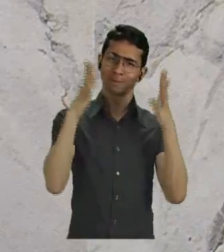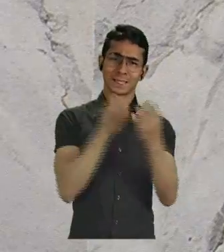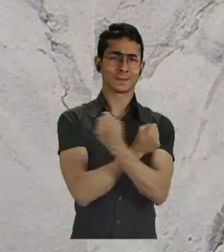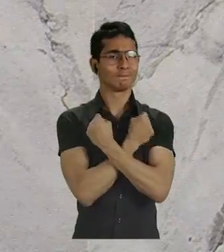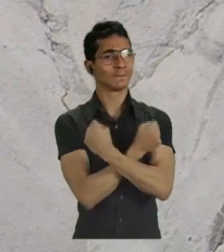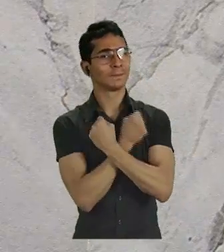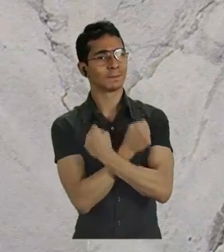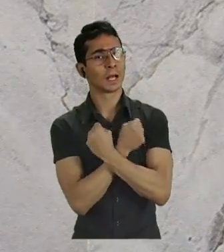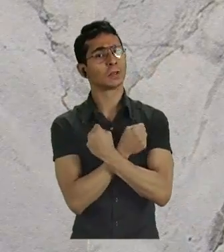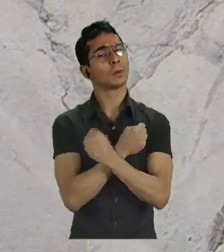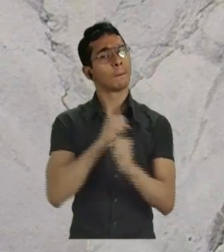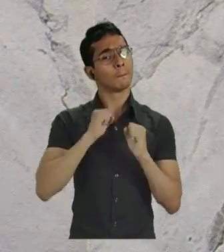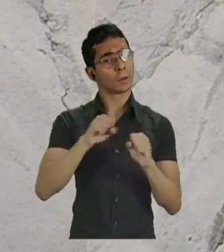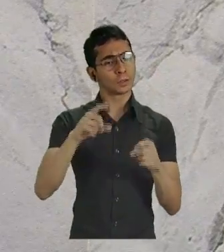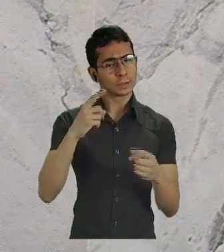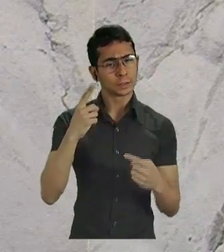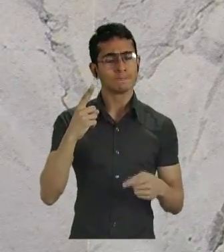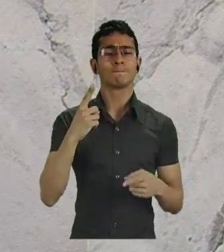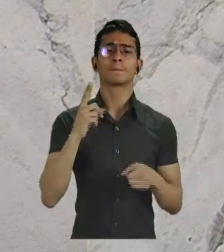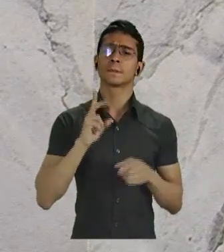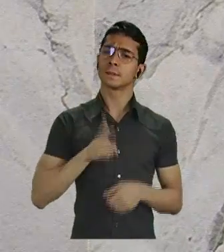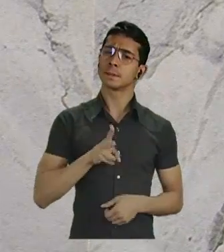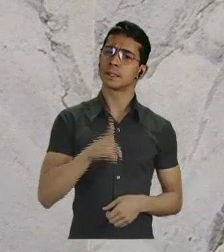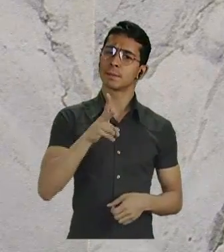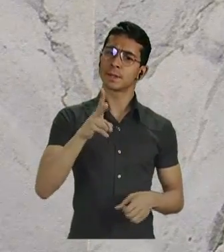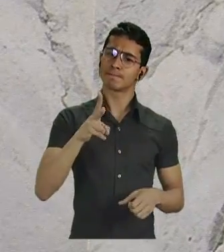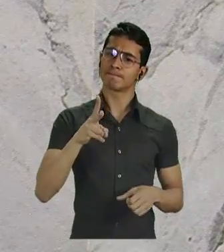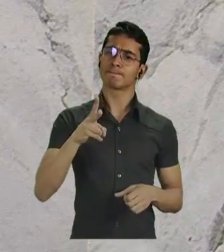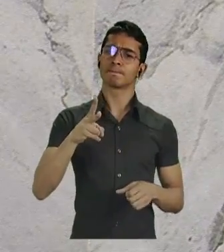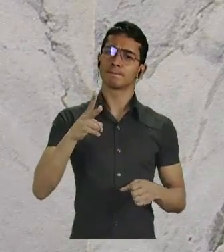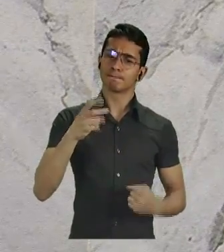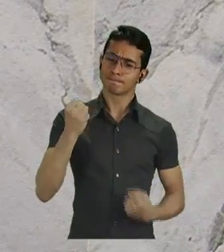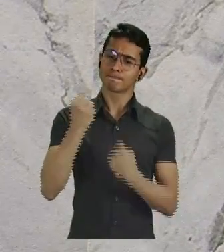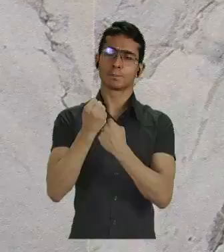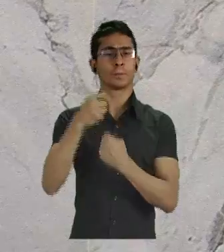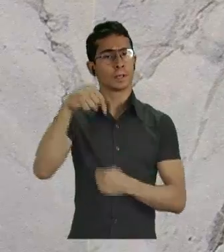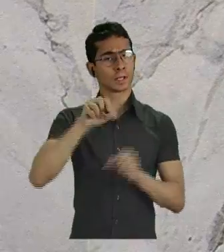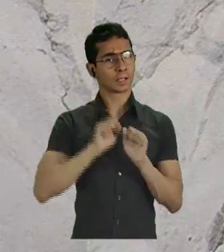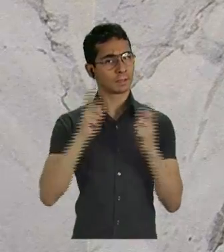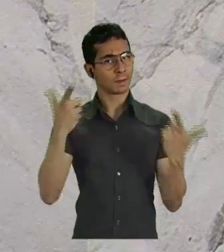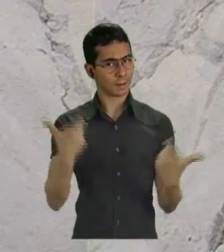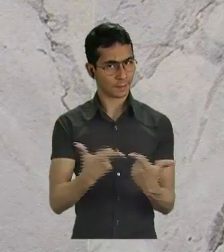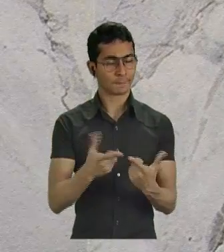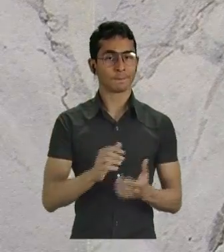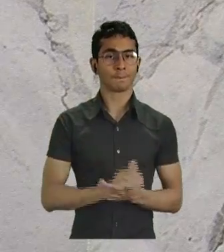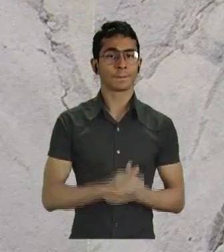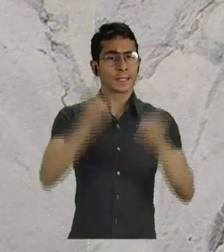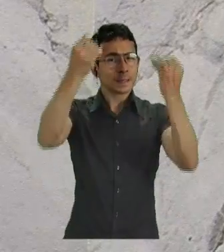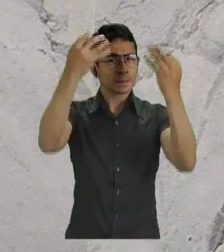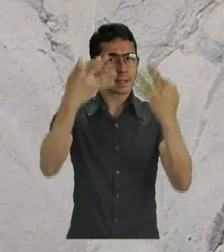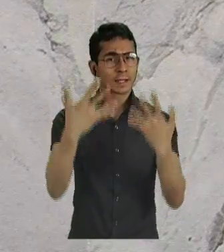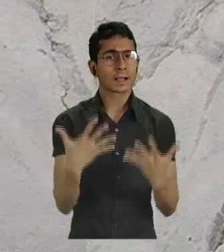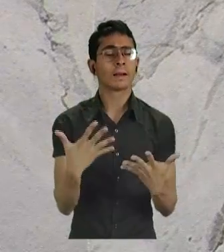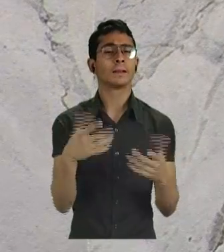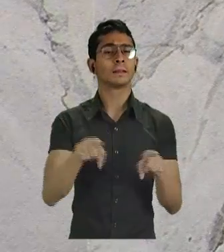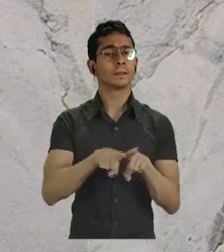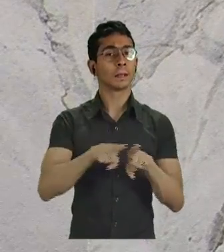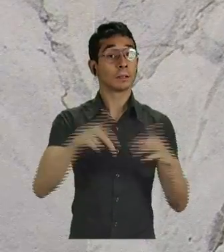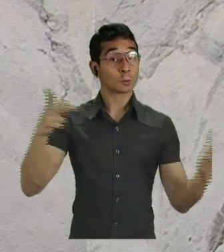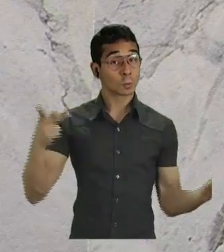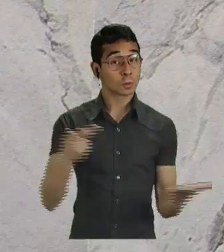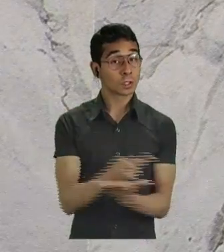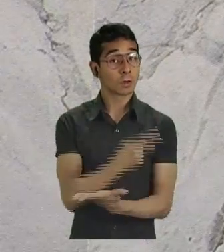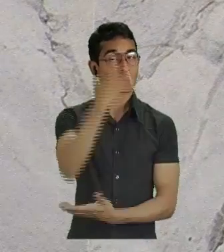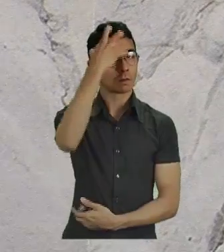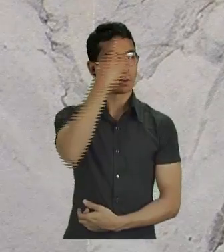contando sempre conosco aqui na assembléia legislativa que antes de falar também sobre uma ocorrência muito grave ao